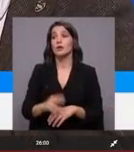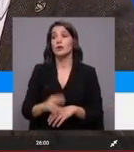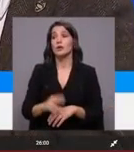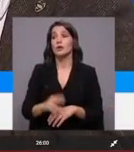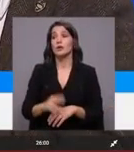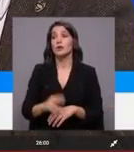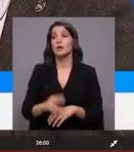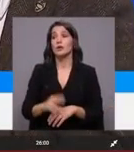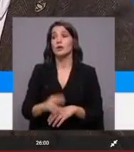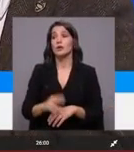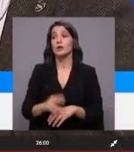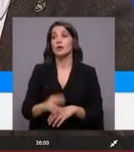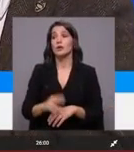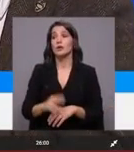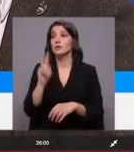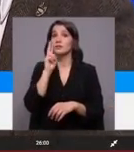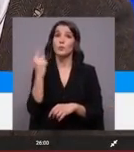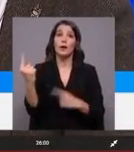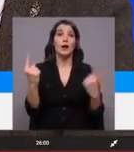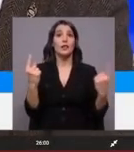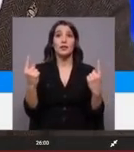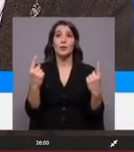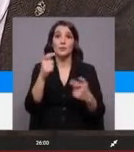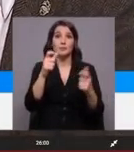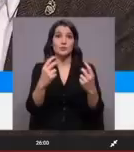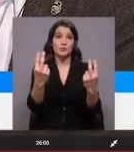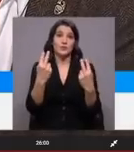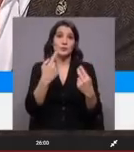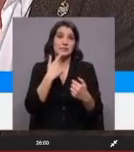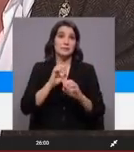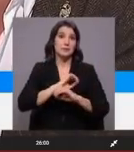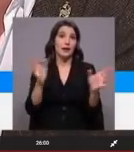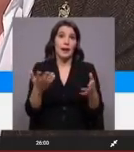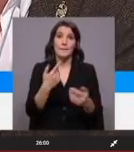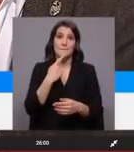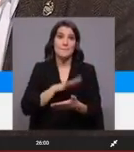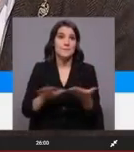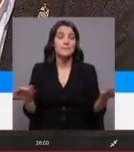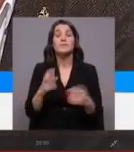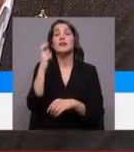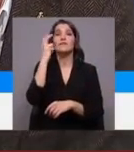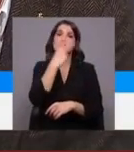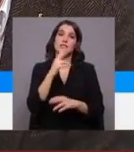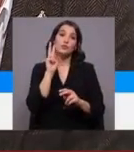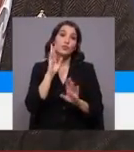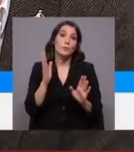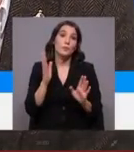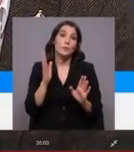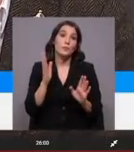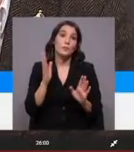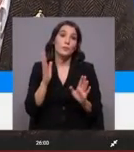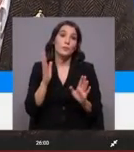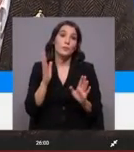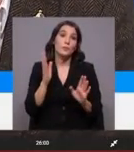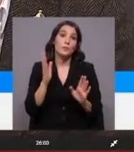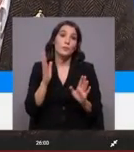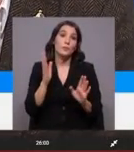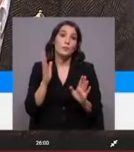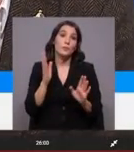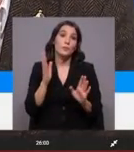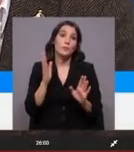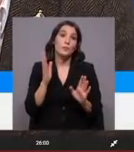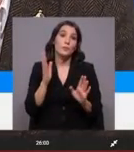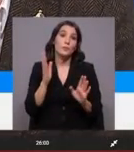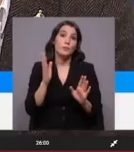tá muito bem conservado com a idade tem isso é uma realidade não te convidava preciso também em casa para este